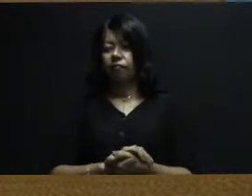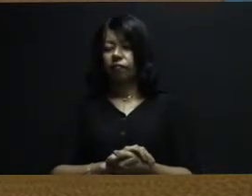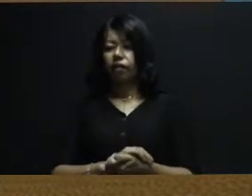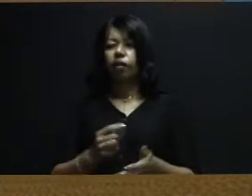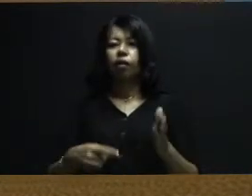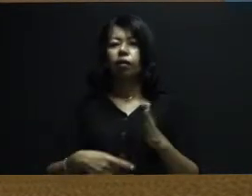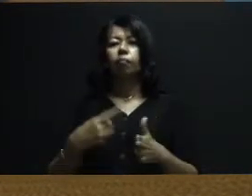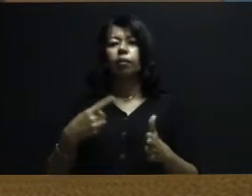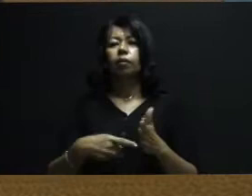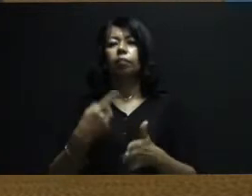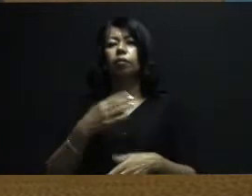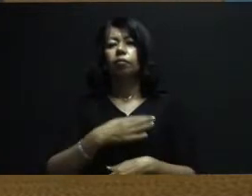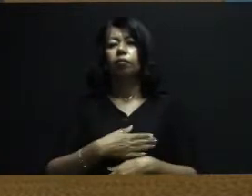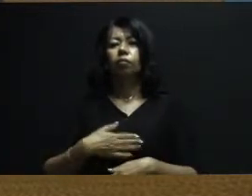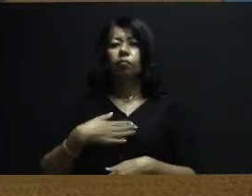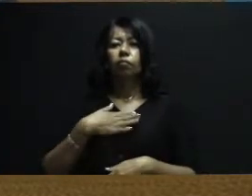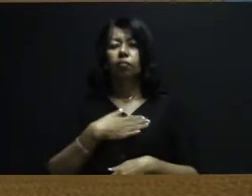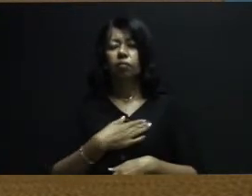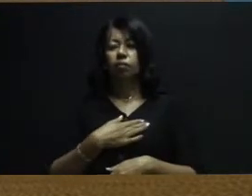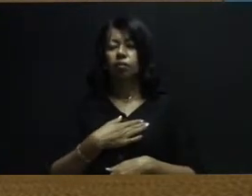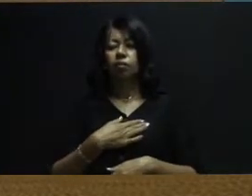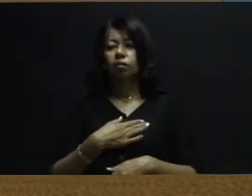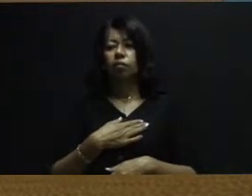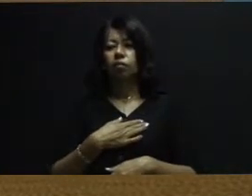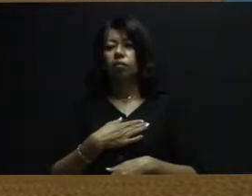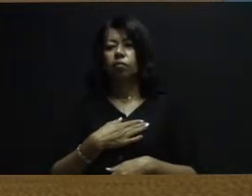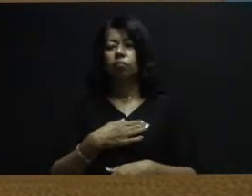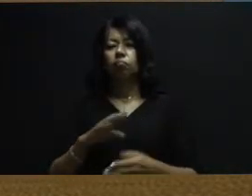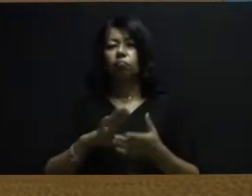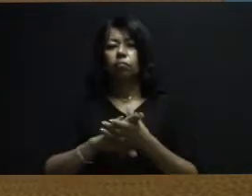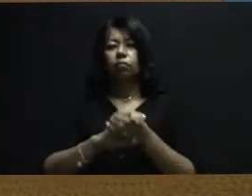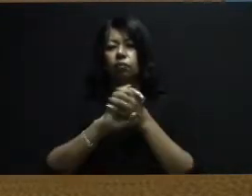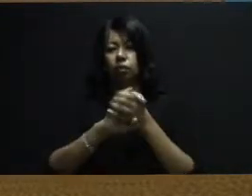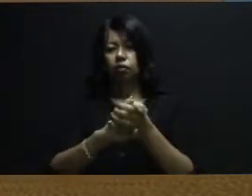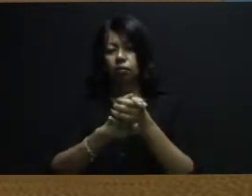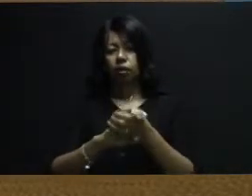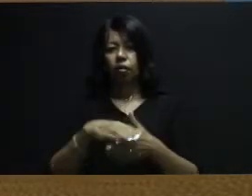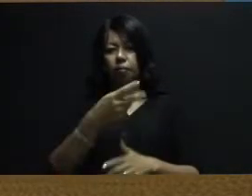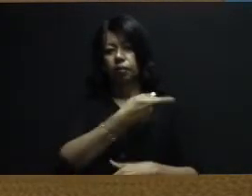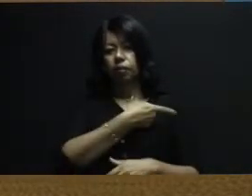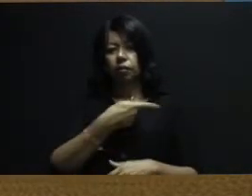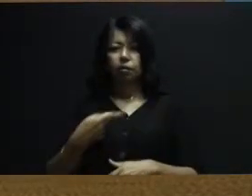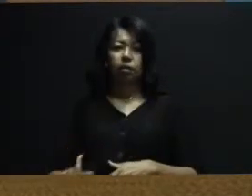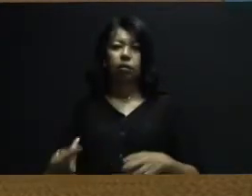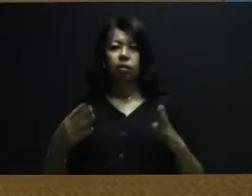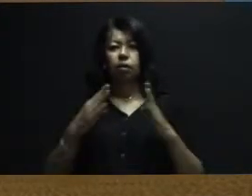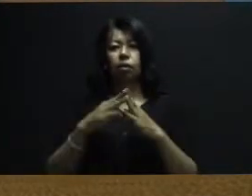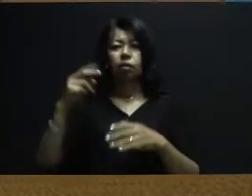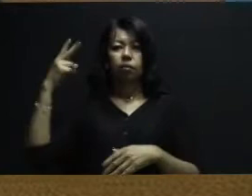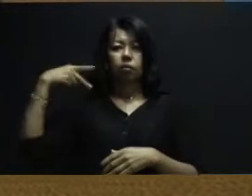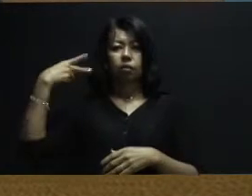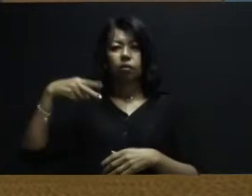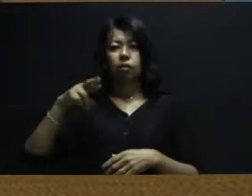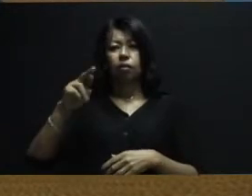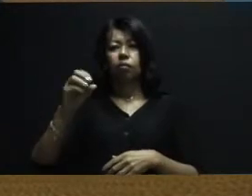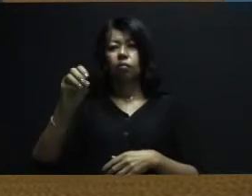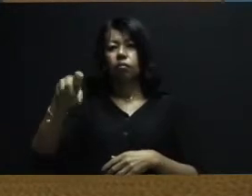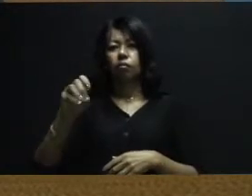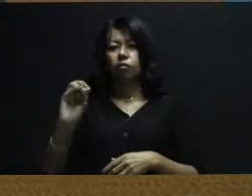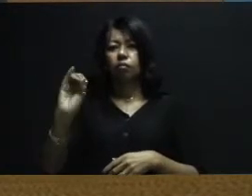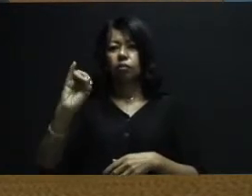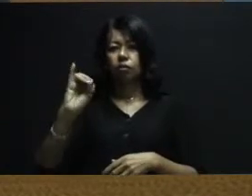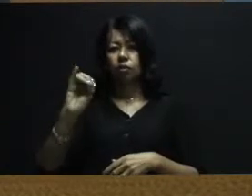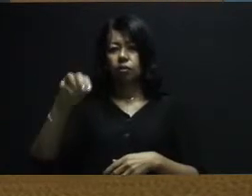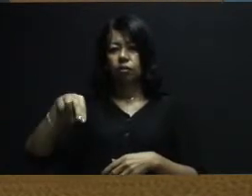Primeiro, eu gostaria de saudar o presidente da Câmara, vereador Roxinho, muito obrigado por abrir a Casa